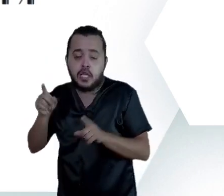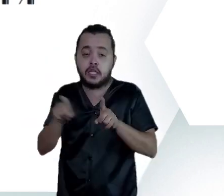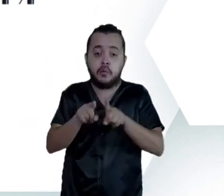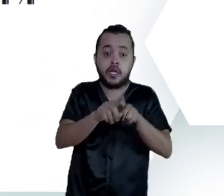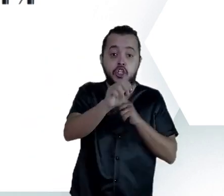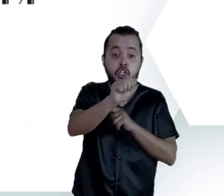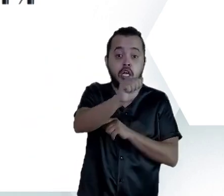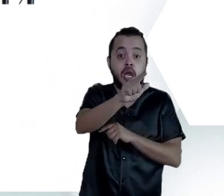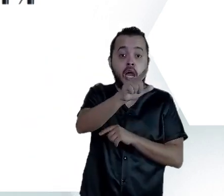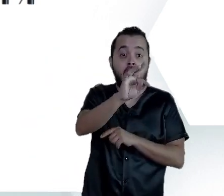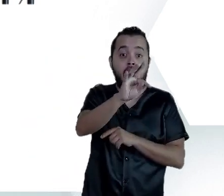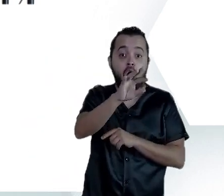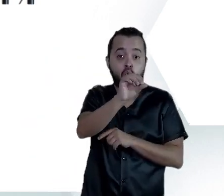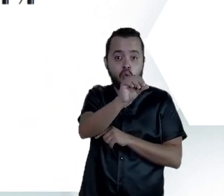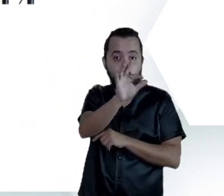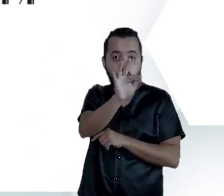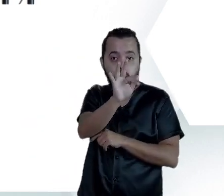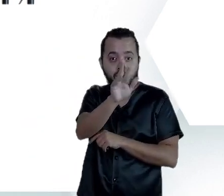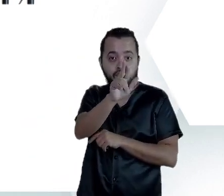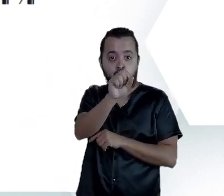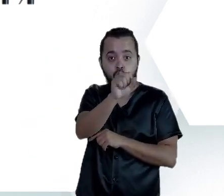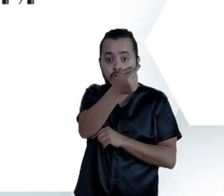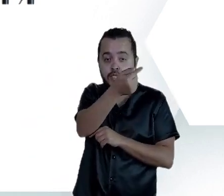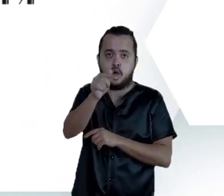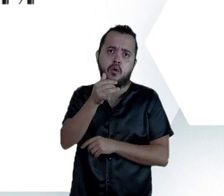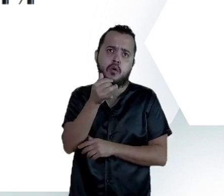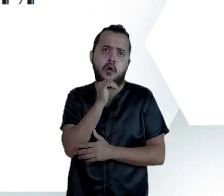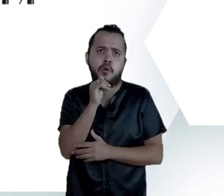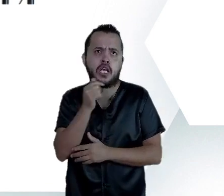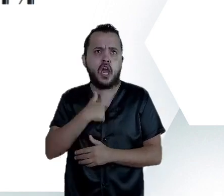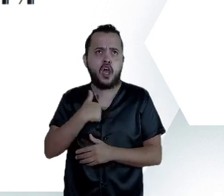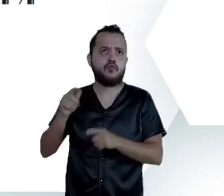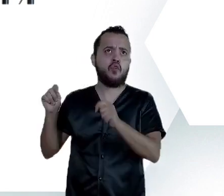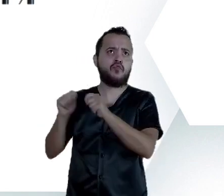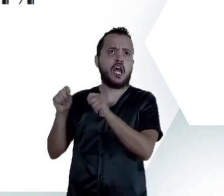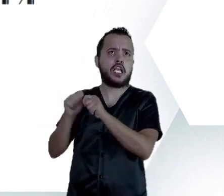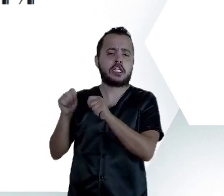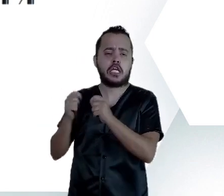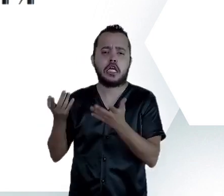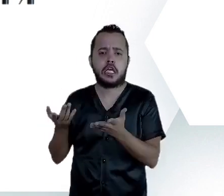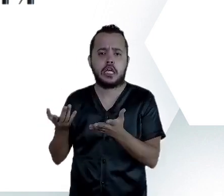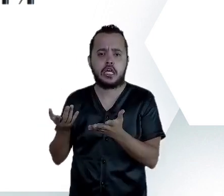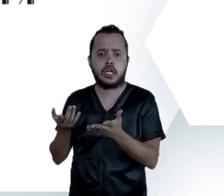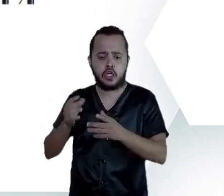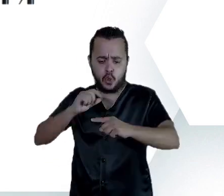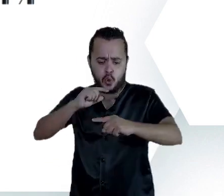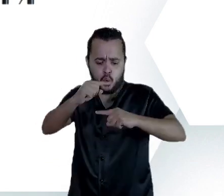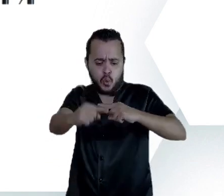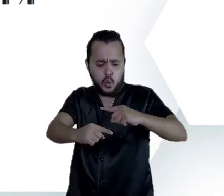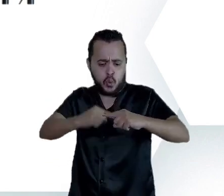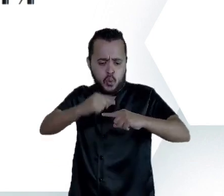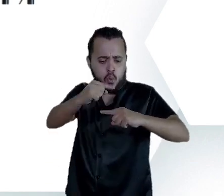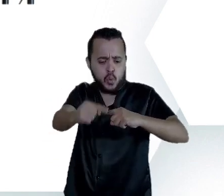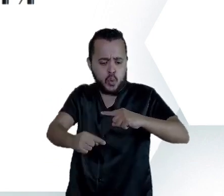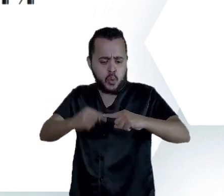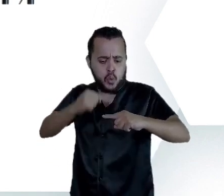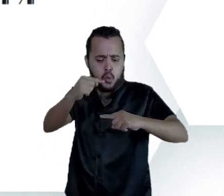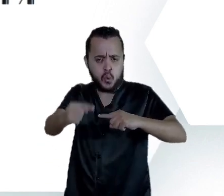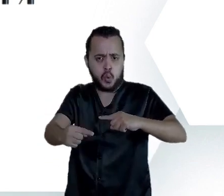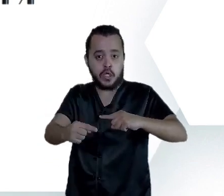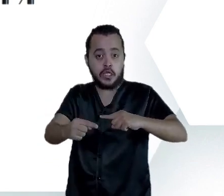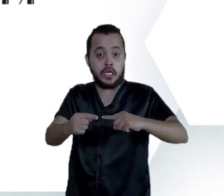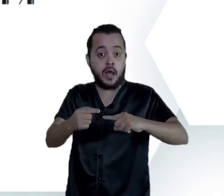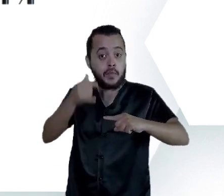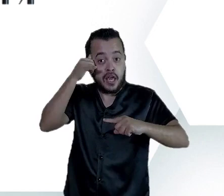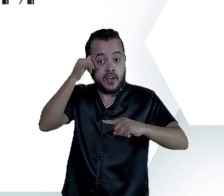autofusão. Quando vocês for fazer, por exemplo, a parte toda de encapar, né, os fios que você